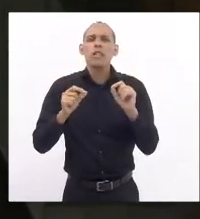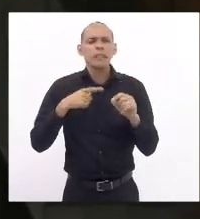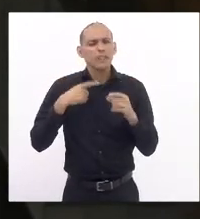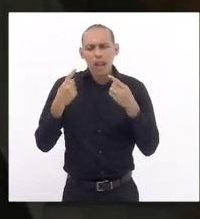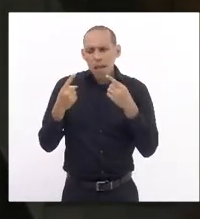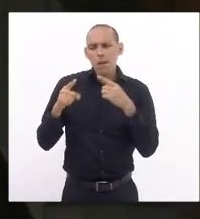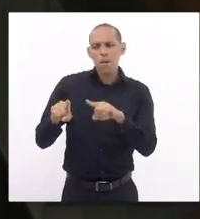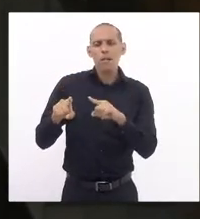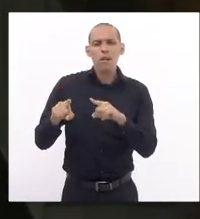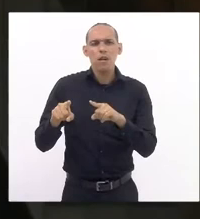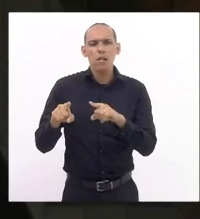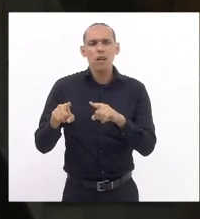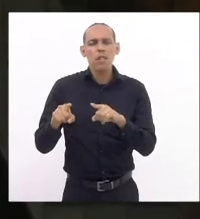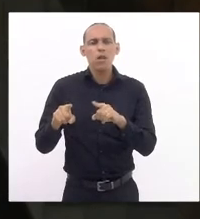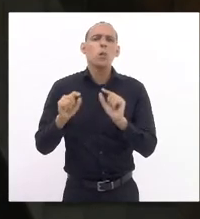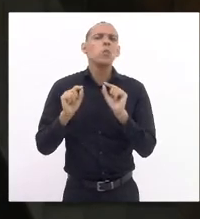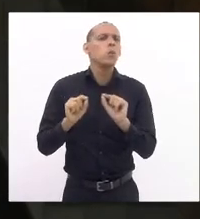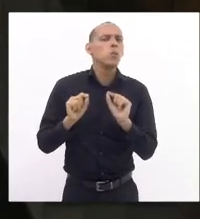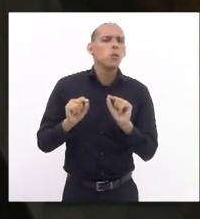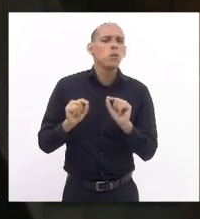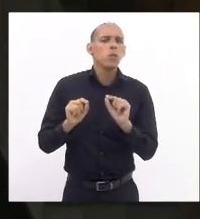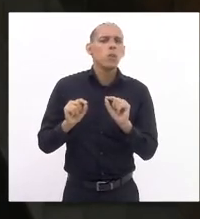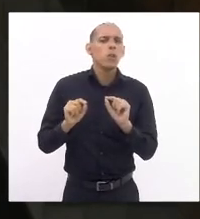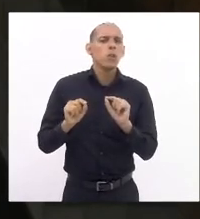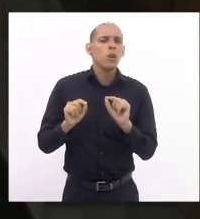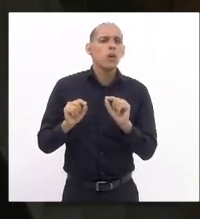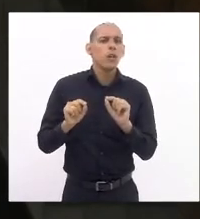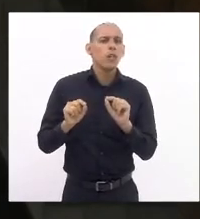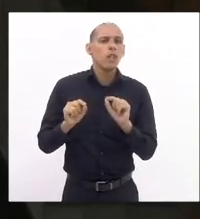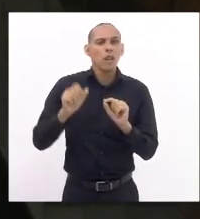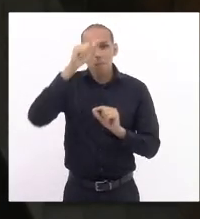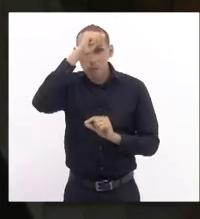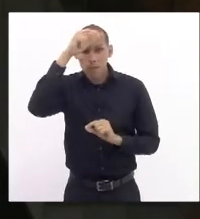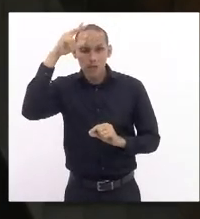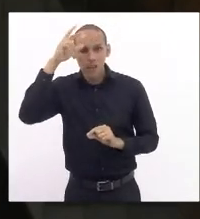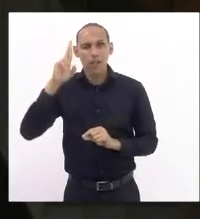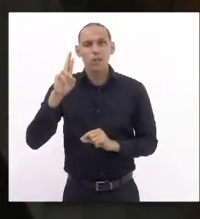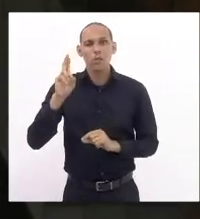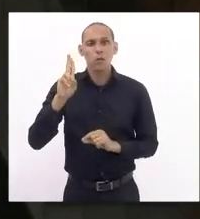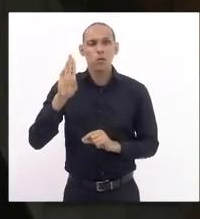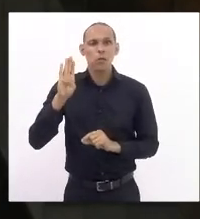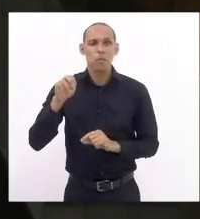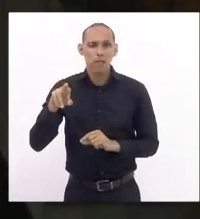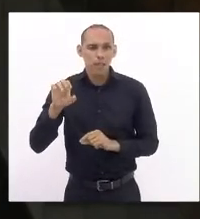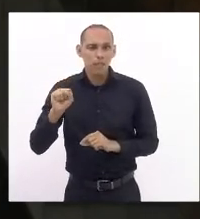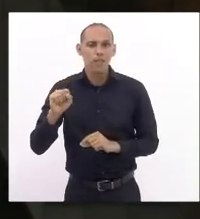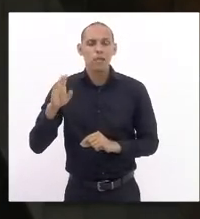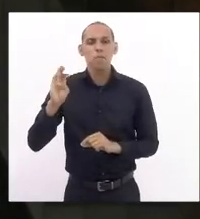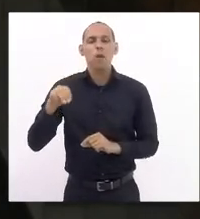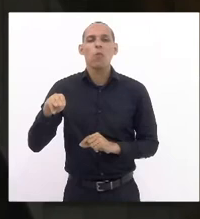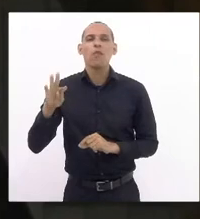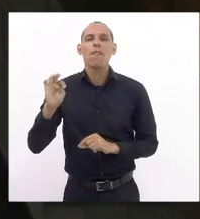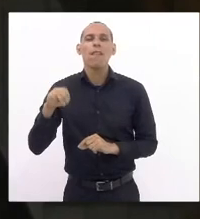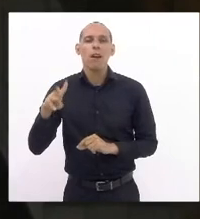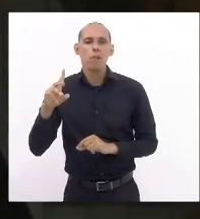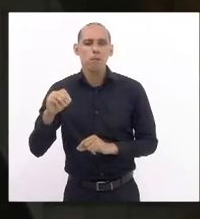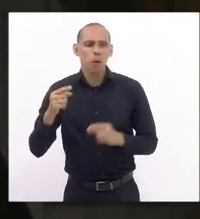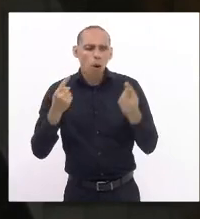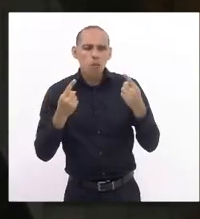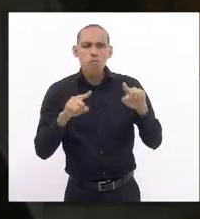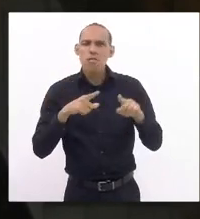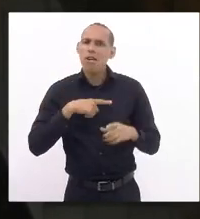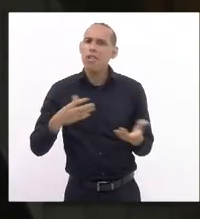tem uma ofensiva em curso contra o prefeito Rubens Bontempo. Para mim é claro isso, tem uma ofensiva contra o prefeito Rubens